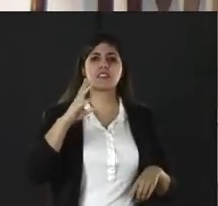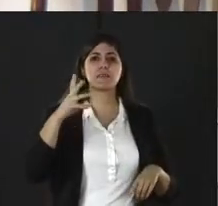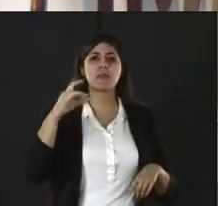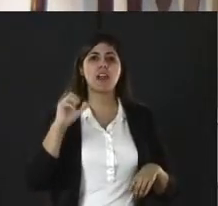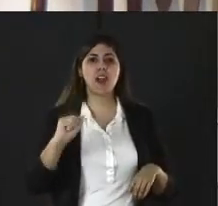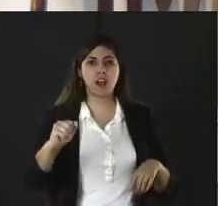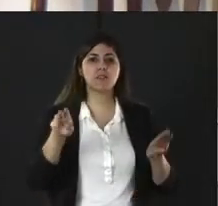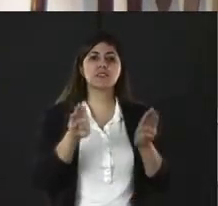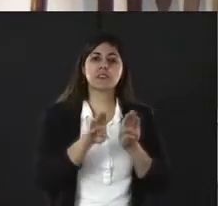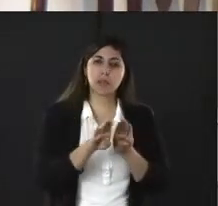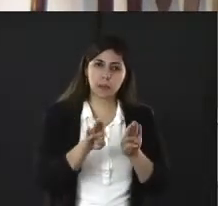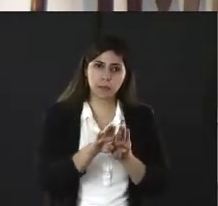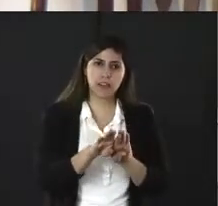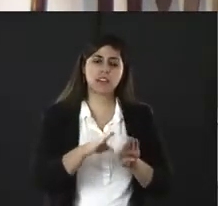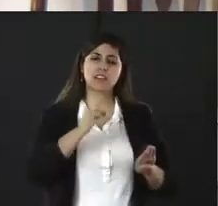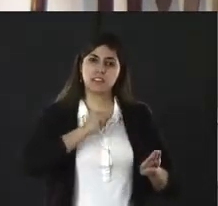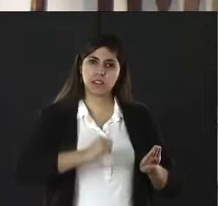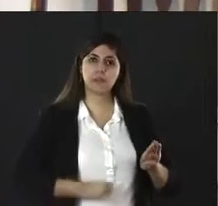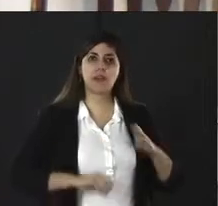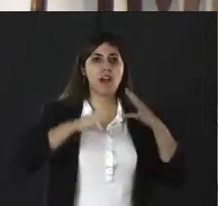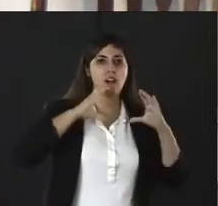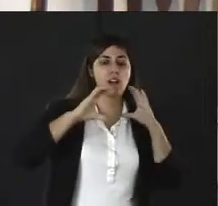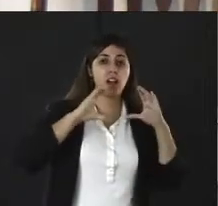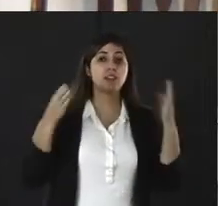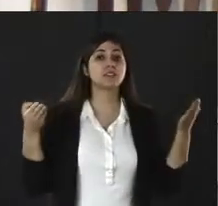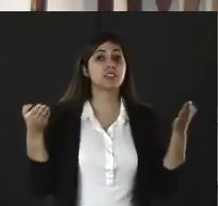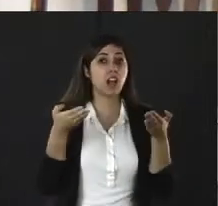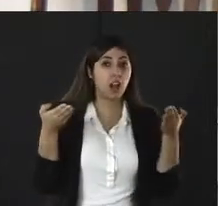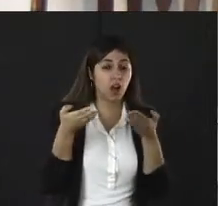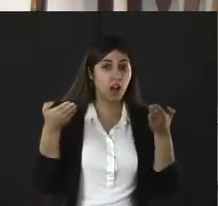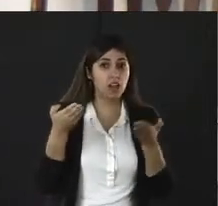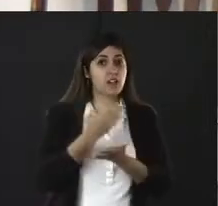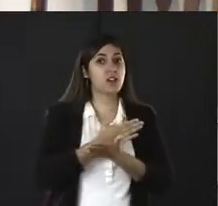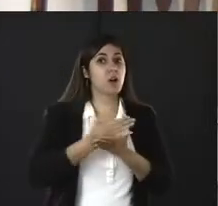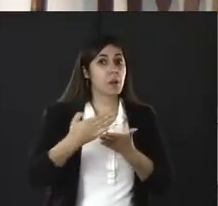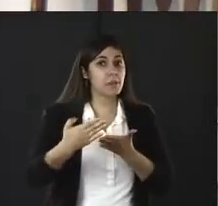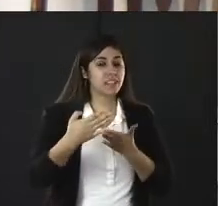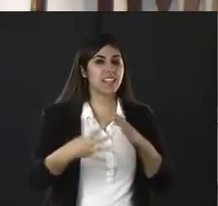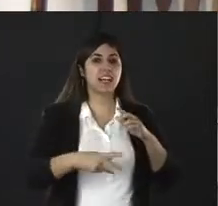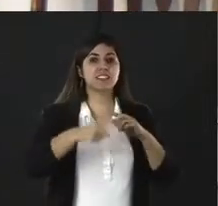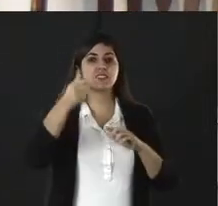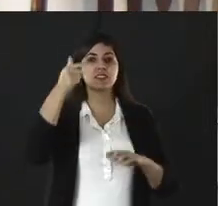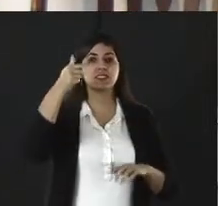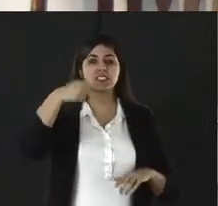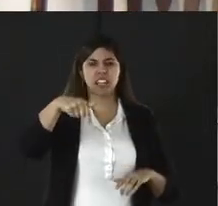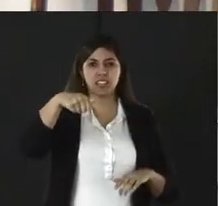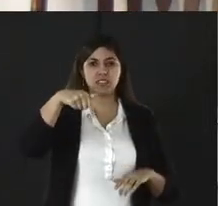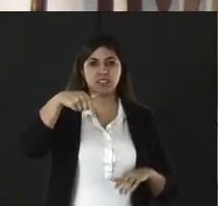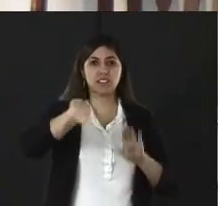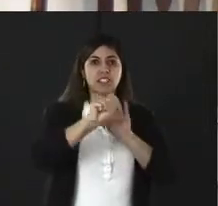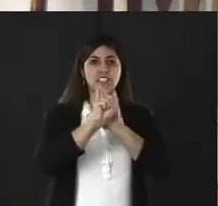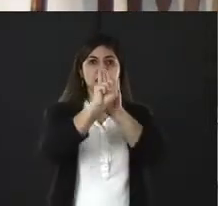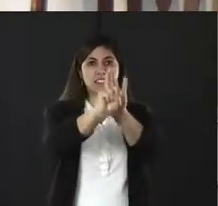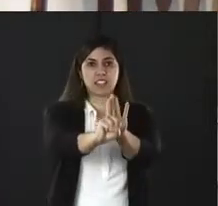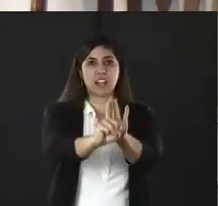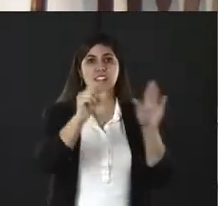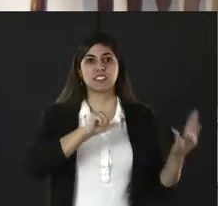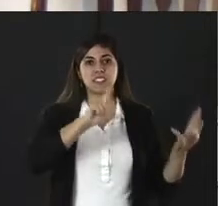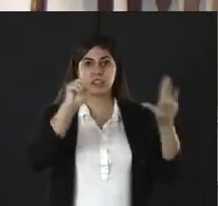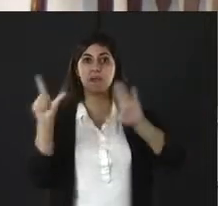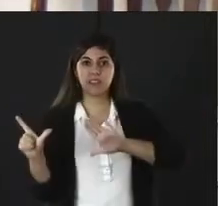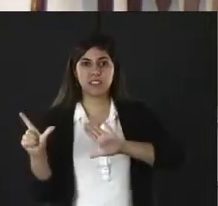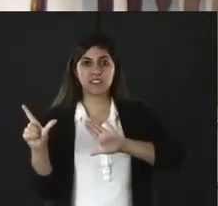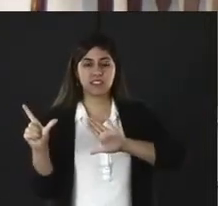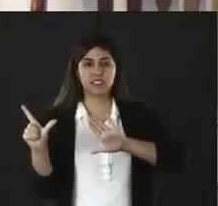agora mais uma série são as 7 os 7 sinais de joão em sete semanas que não